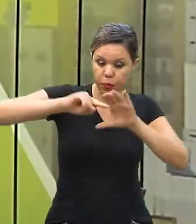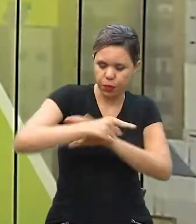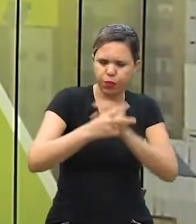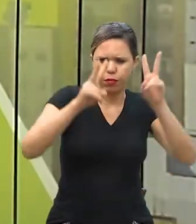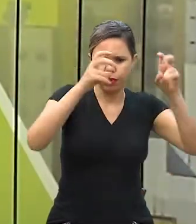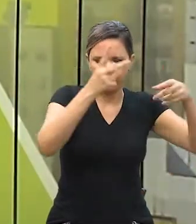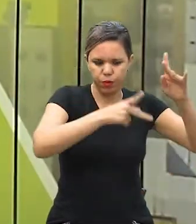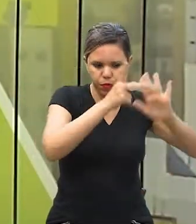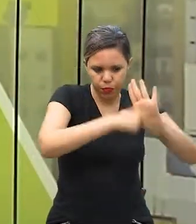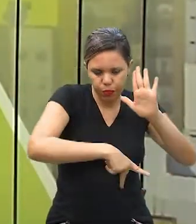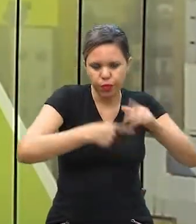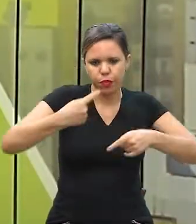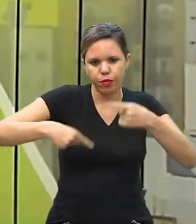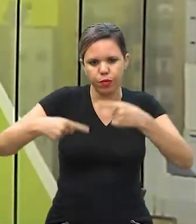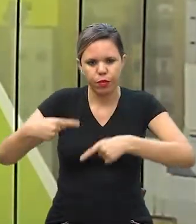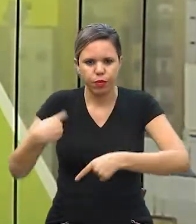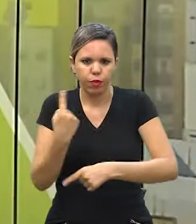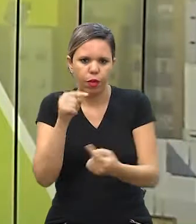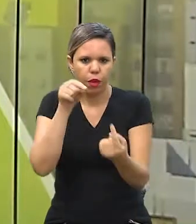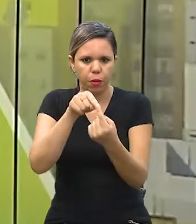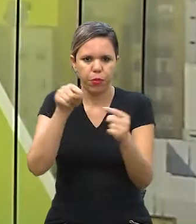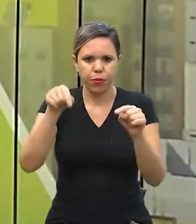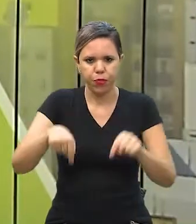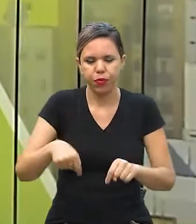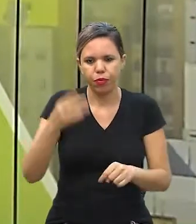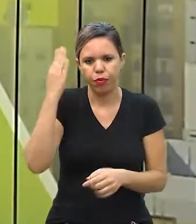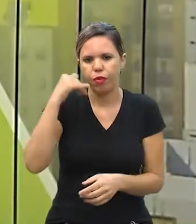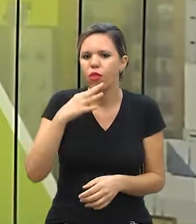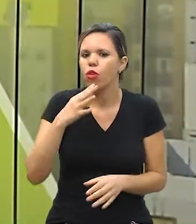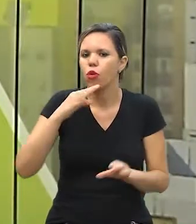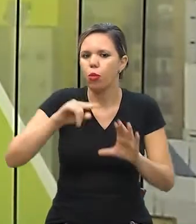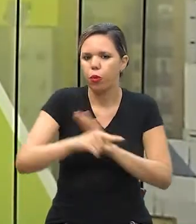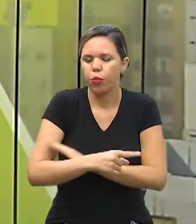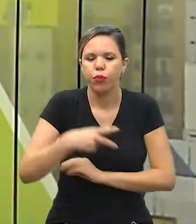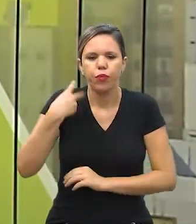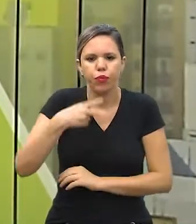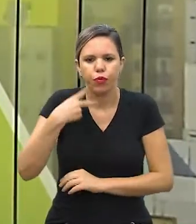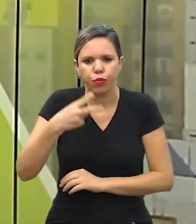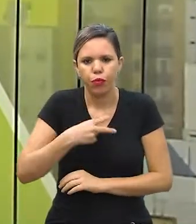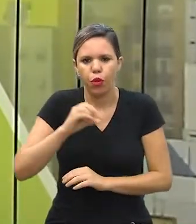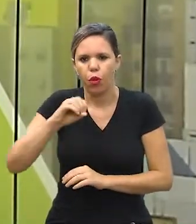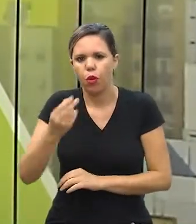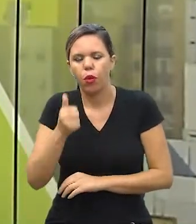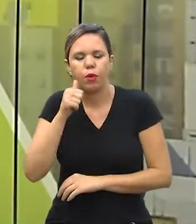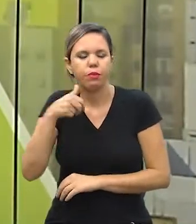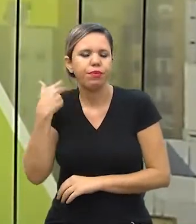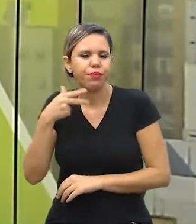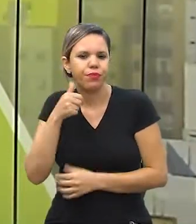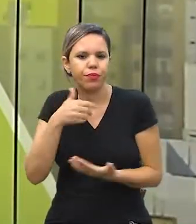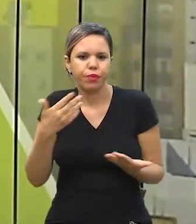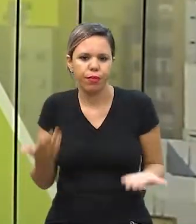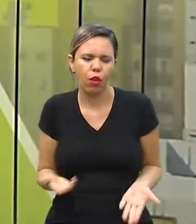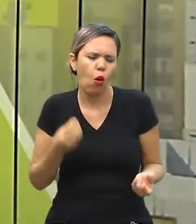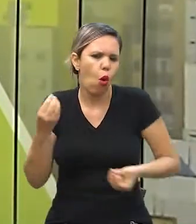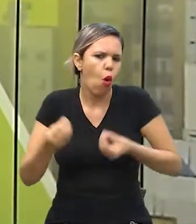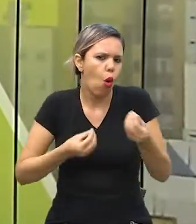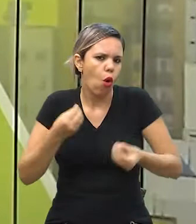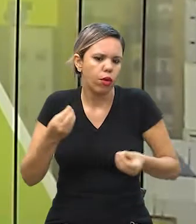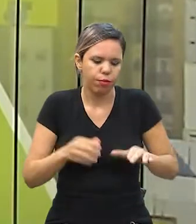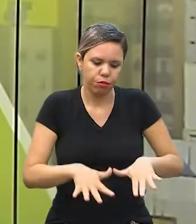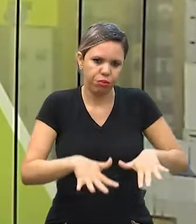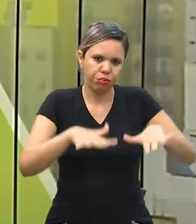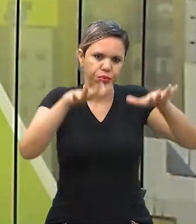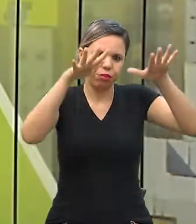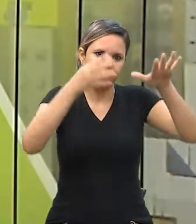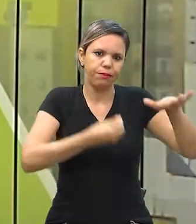dos projetos, o nosso objetivo é saber mais sobre a vida do vereador ou da vereadora. Como será que foi a